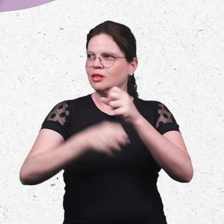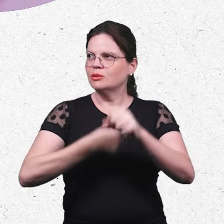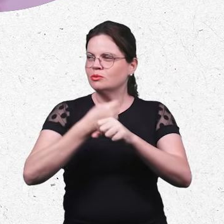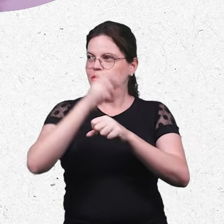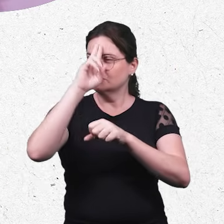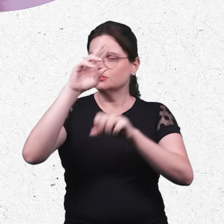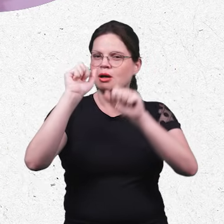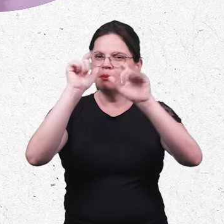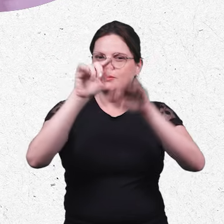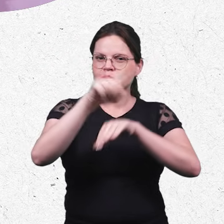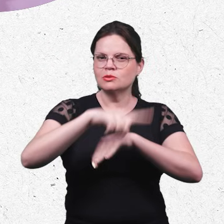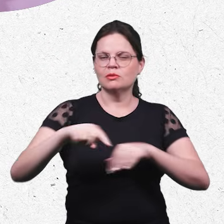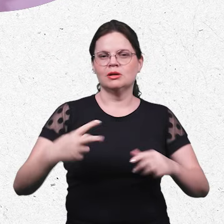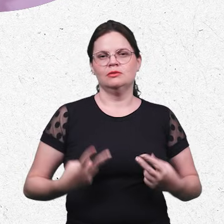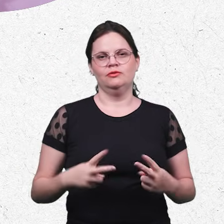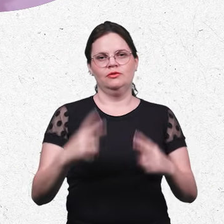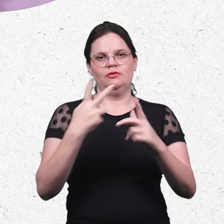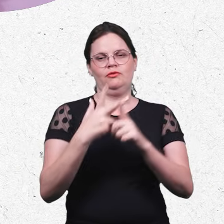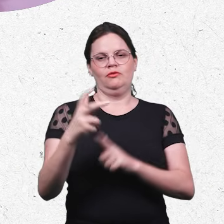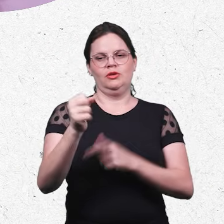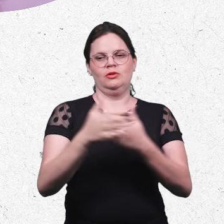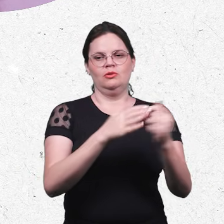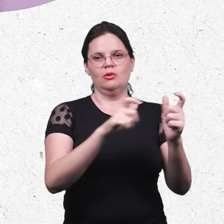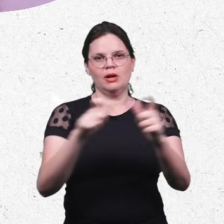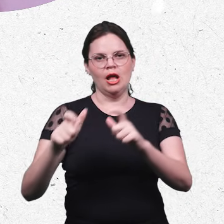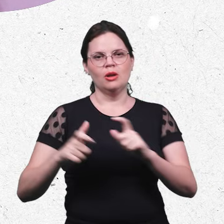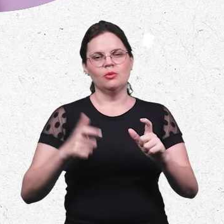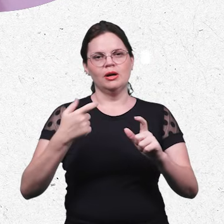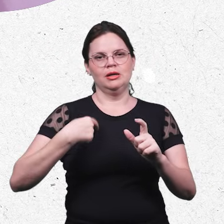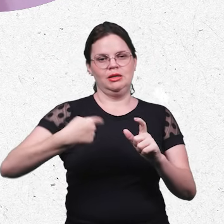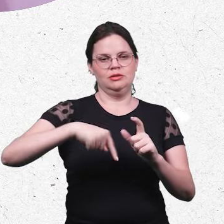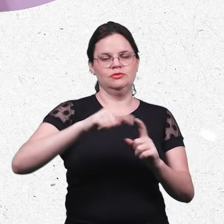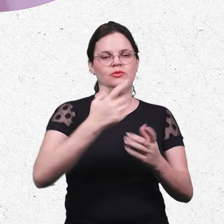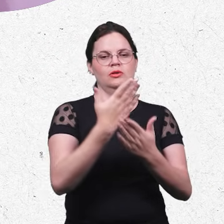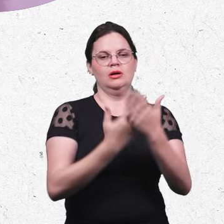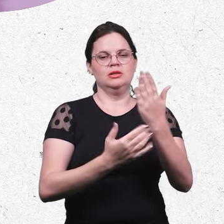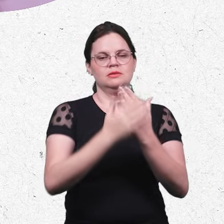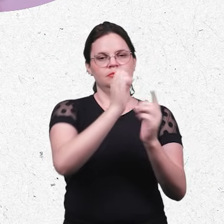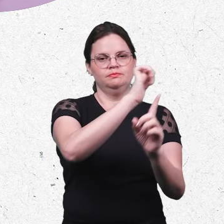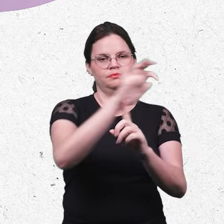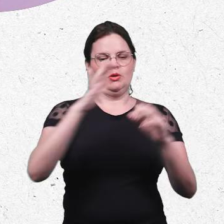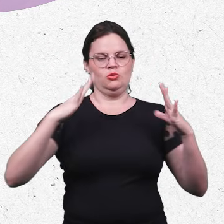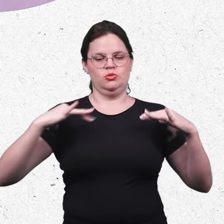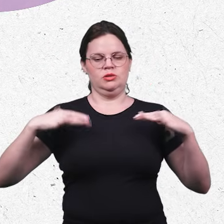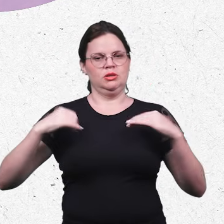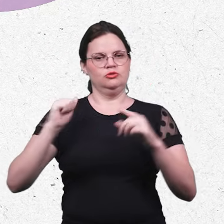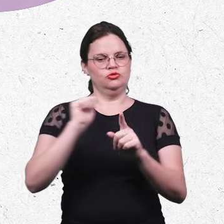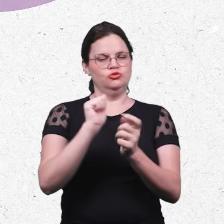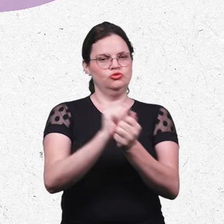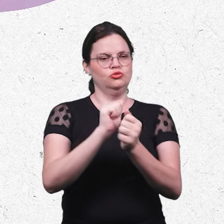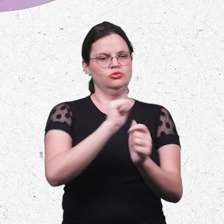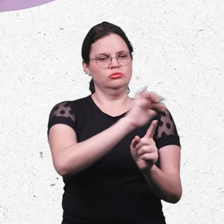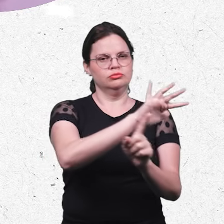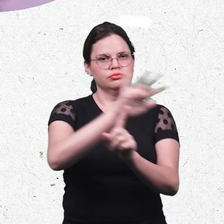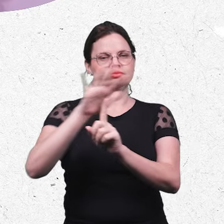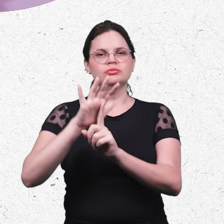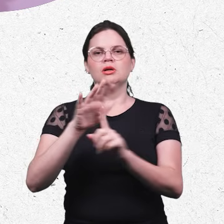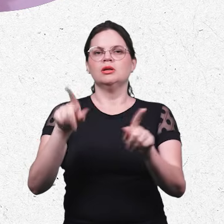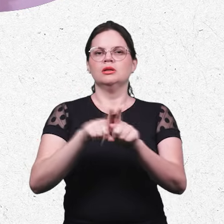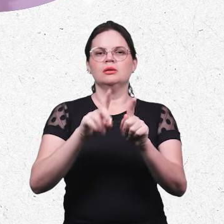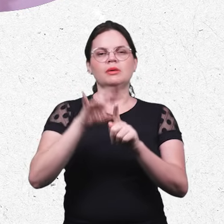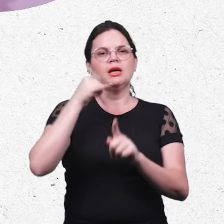estar abençoando eles, dando vitória, meu Deus, aonde eles andar, que os teus anjos possam estar acampados em redor de cada um, dando